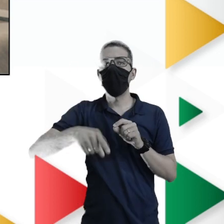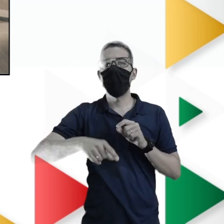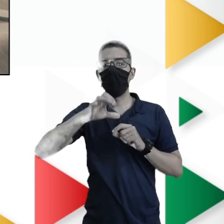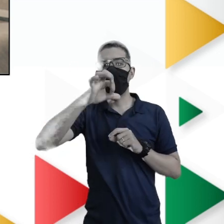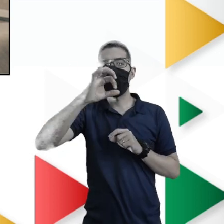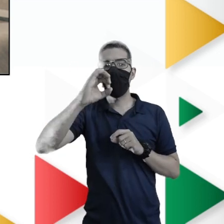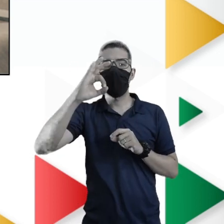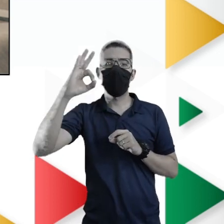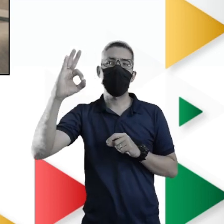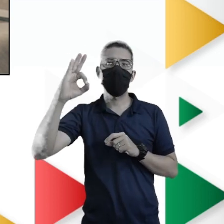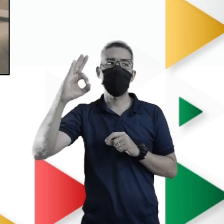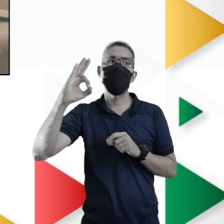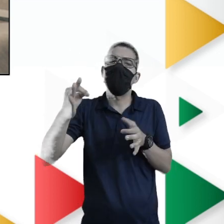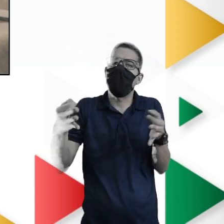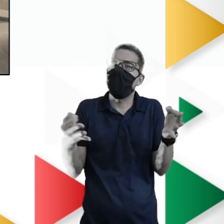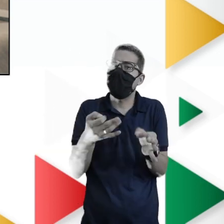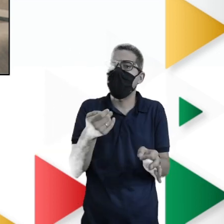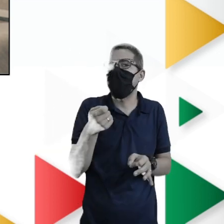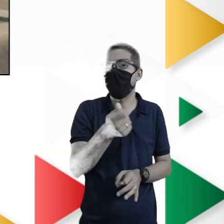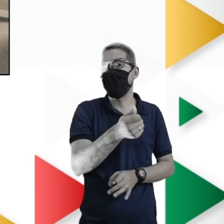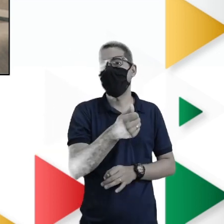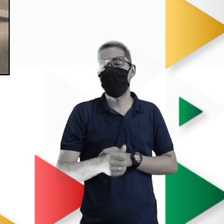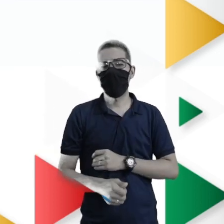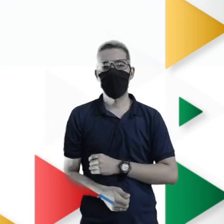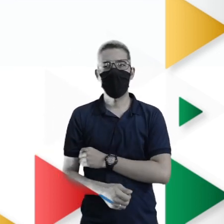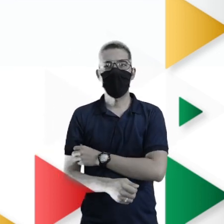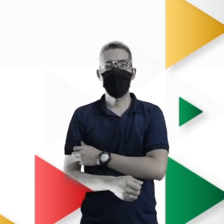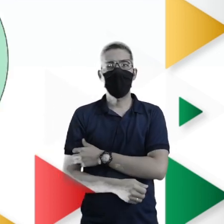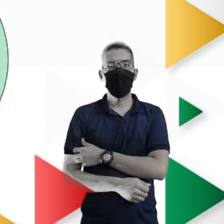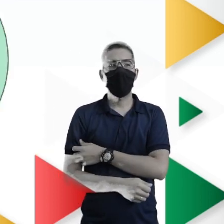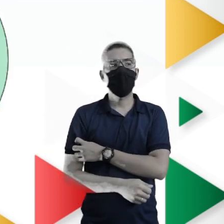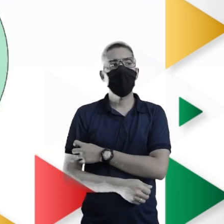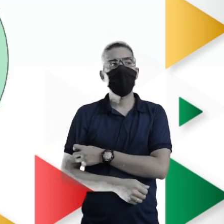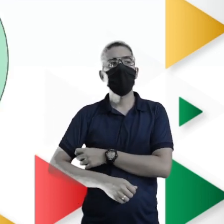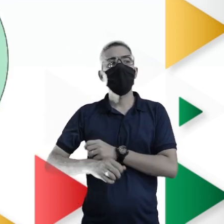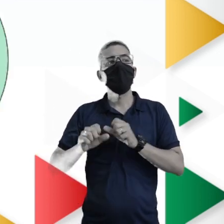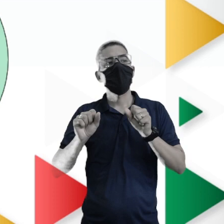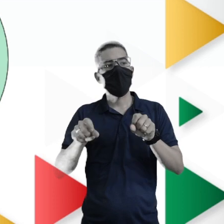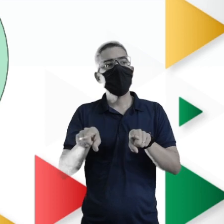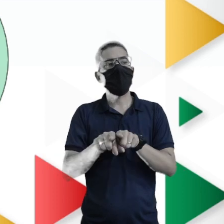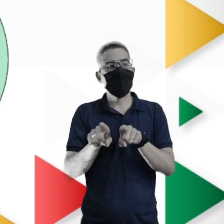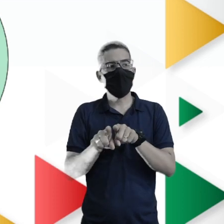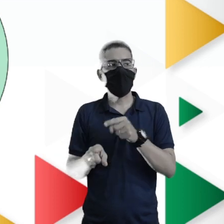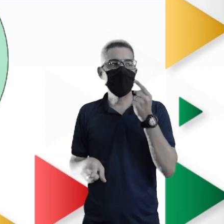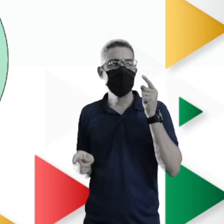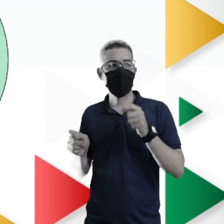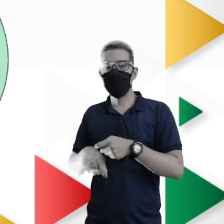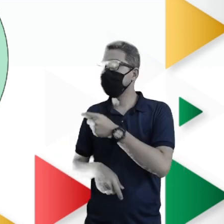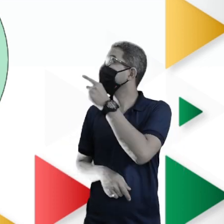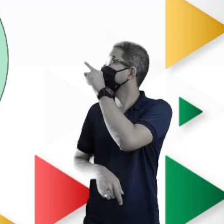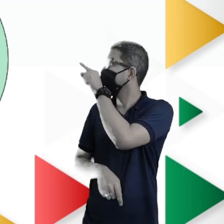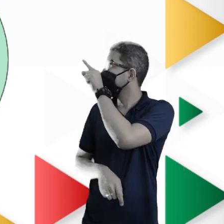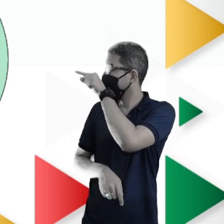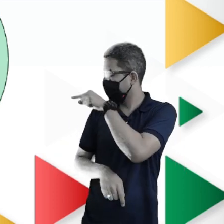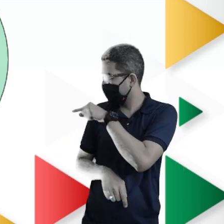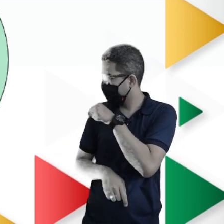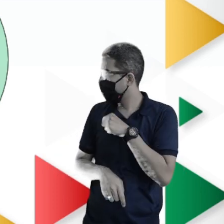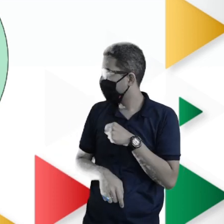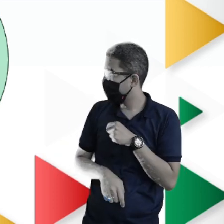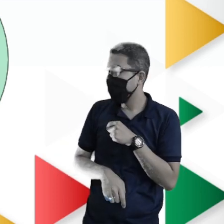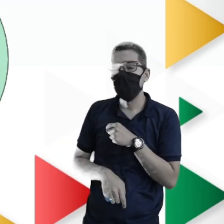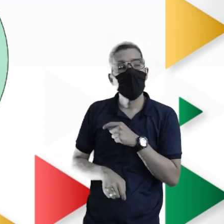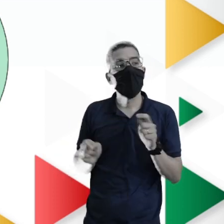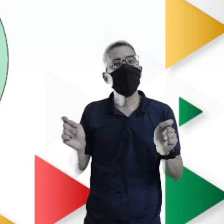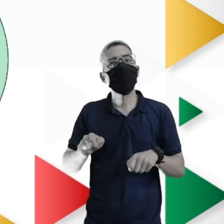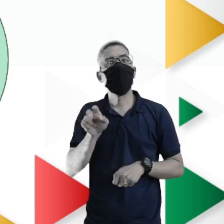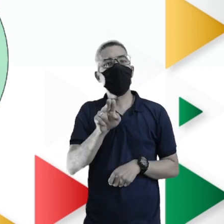ó? Manobra quase perfeita 90 graus, viu? Mas ele também pode fazer isso no giro do próprio skate. E aí também vai